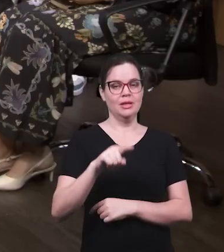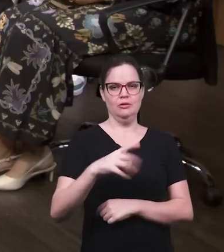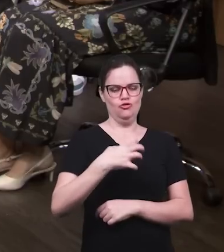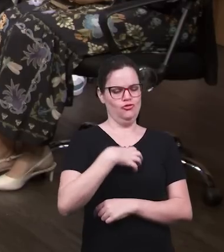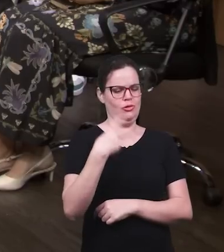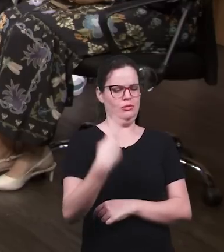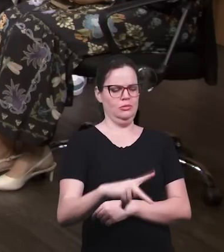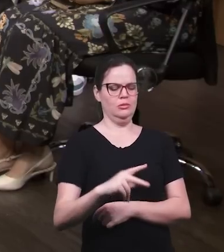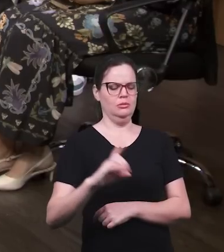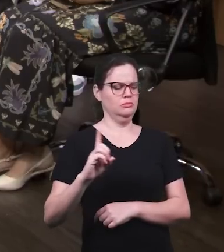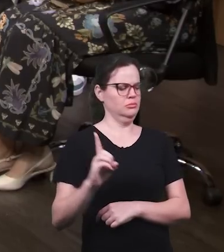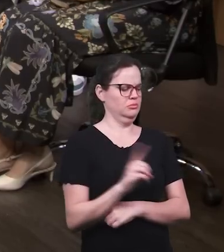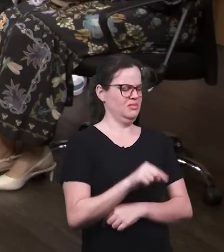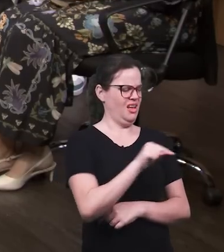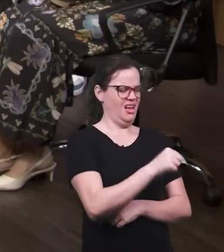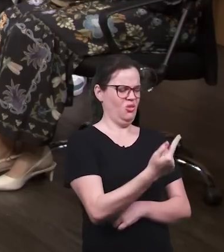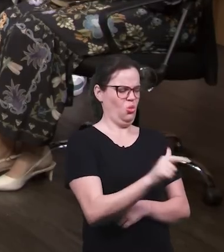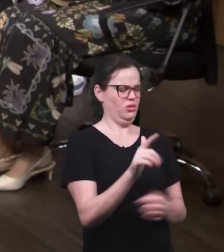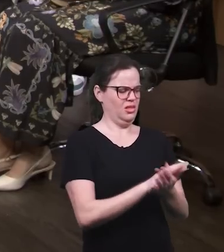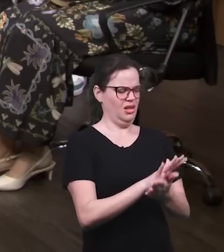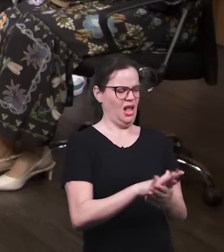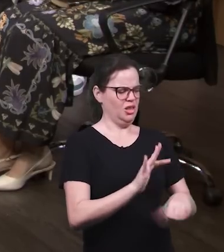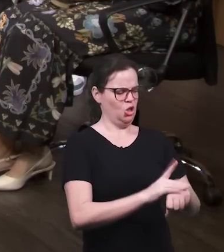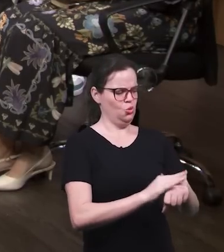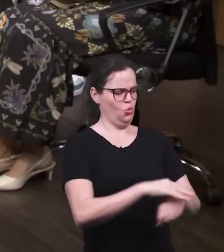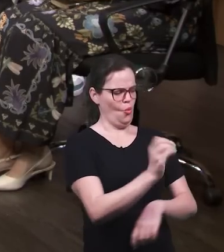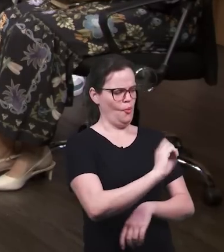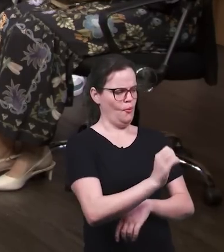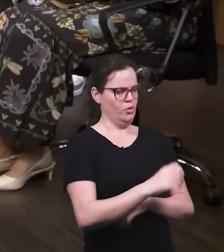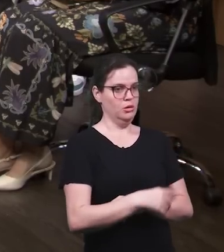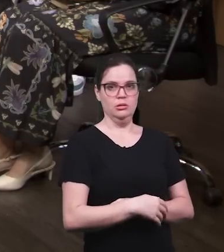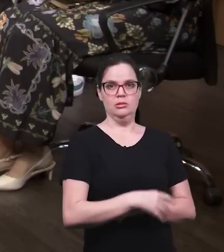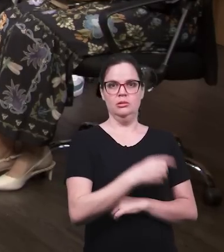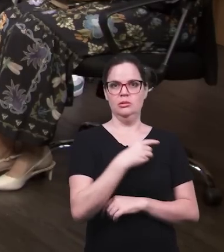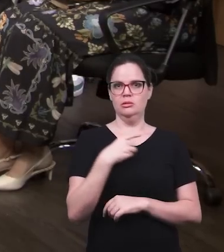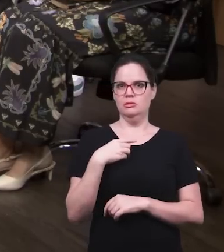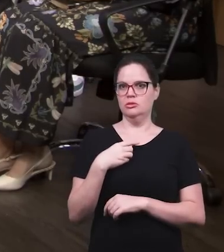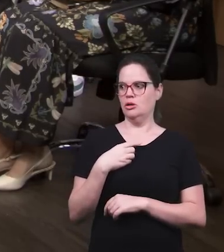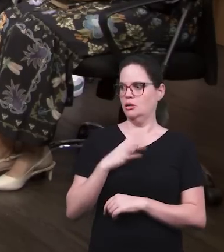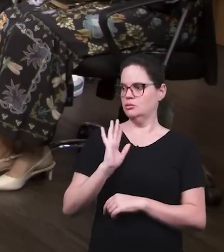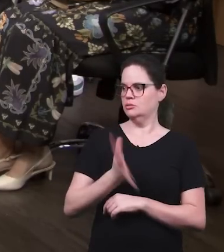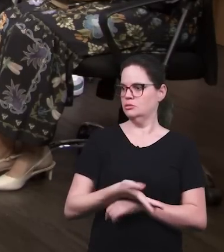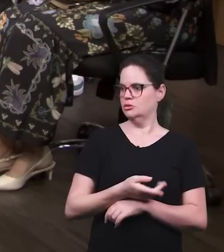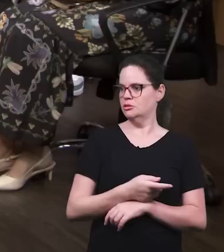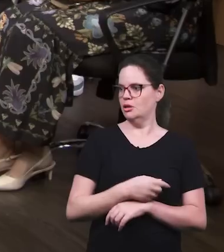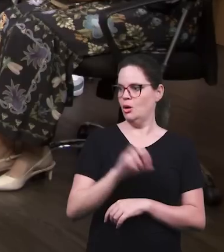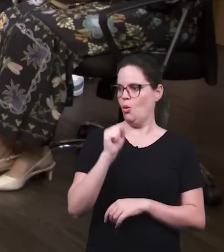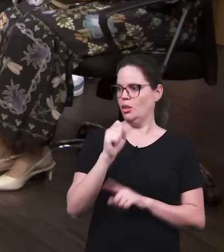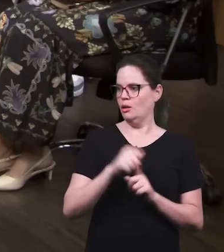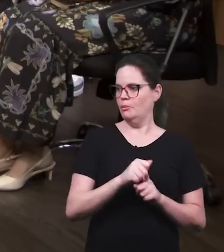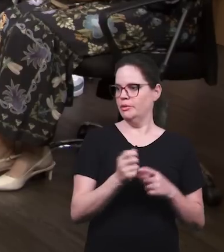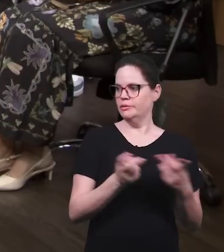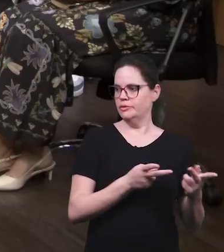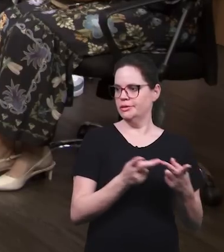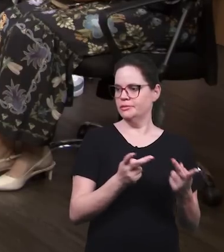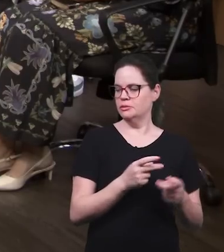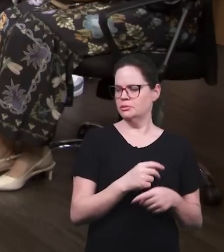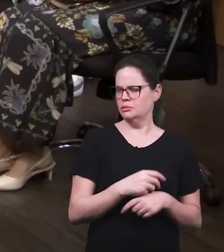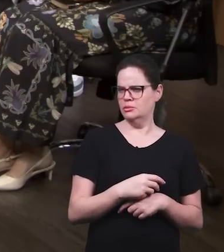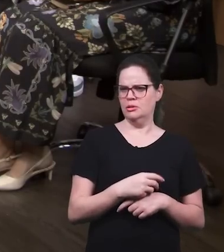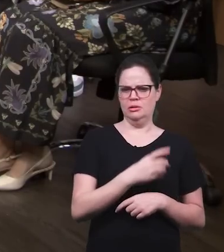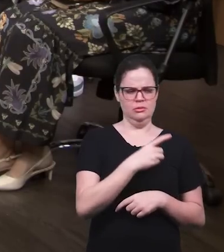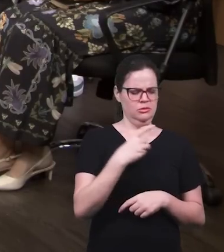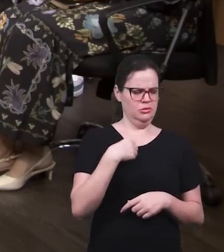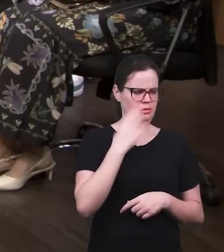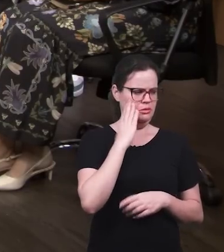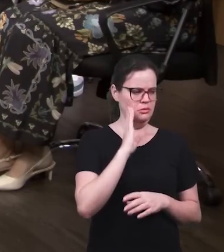jeito do pastor Jário, e aí falou, ela não tem nada, não tem doença nenhuma. Eu, o diácono, estava 8 meses visitando a irmã, né? Aí o